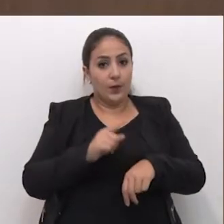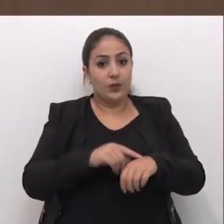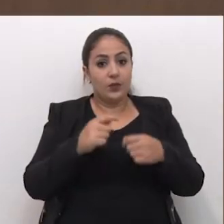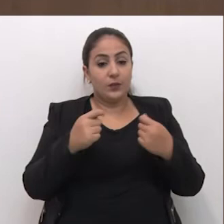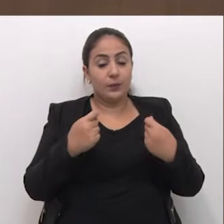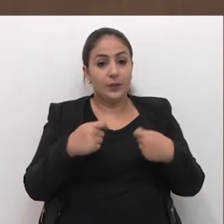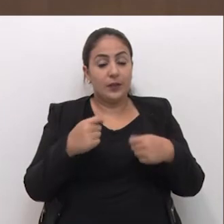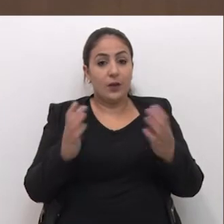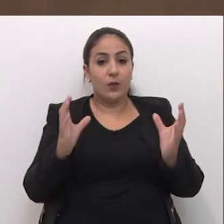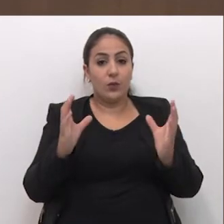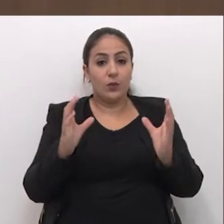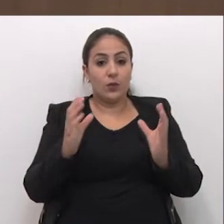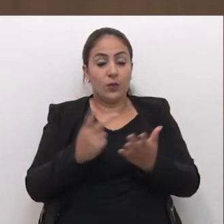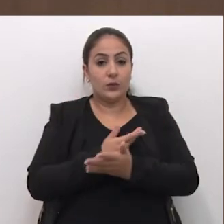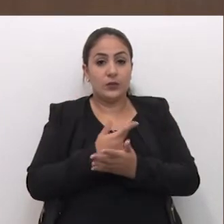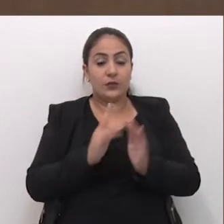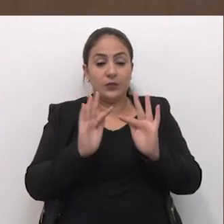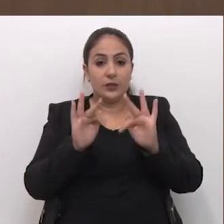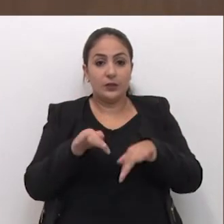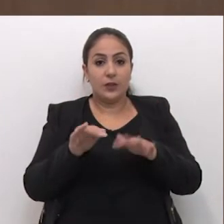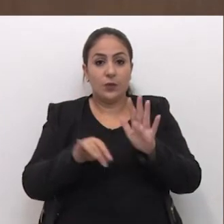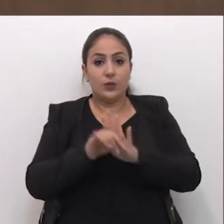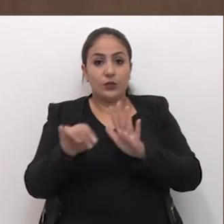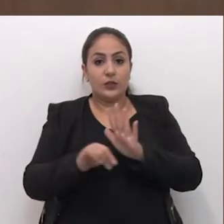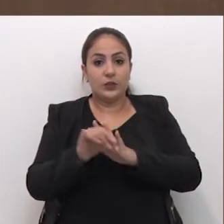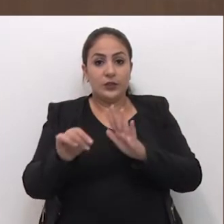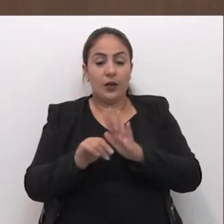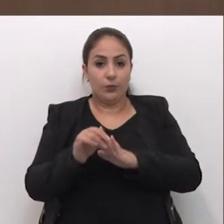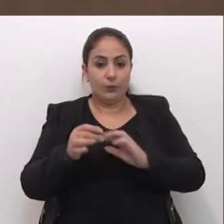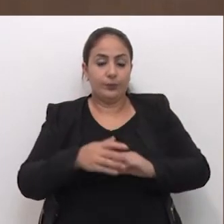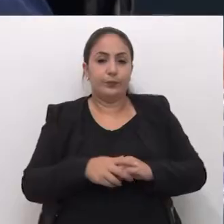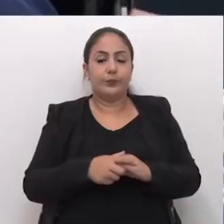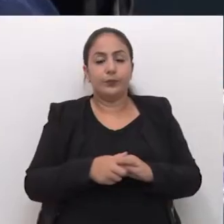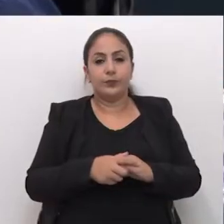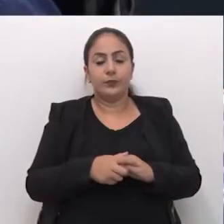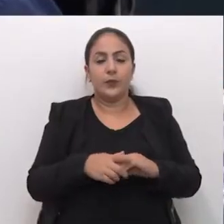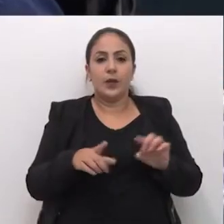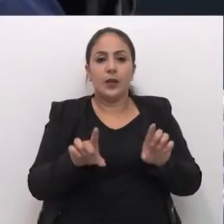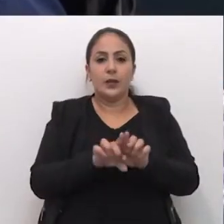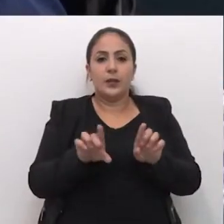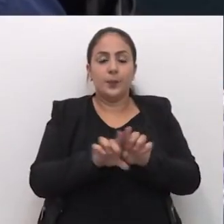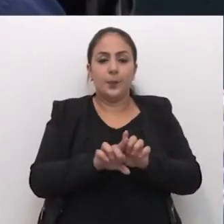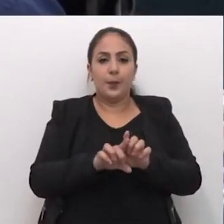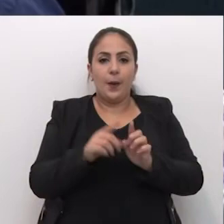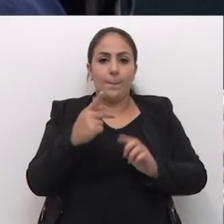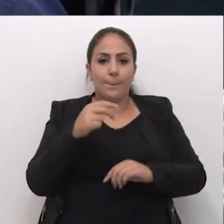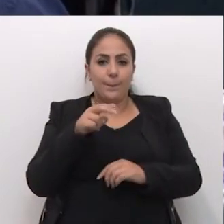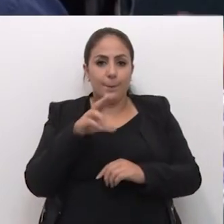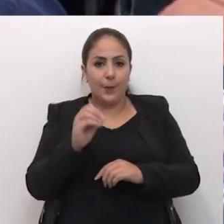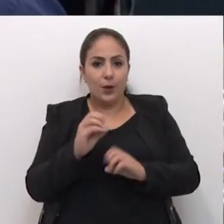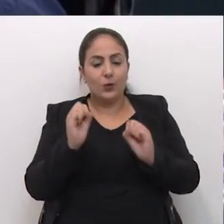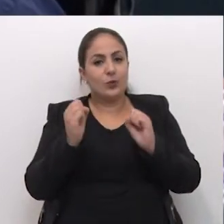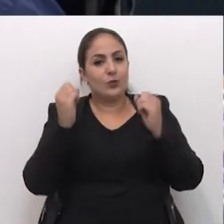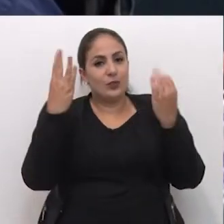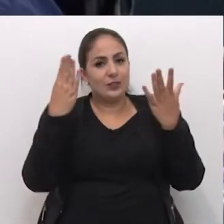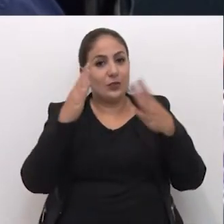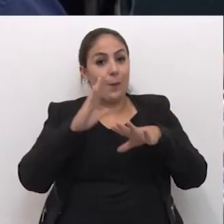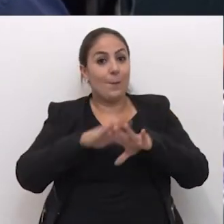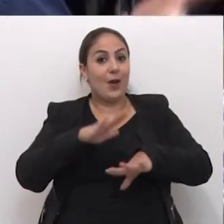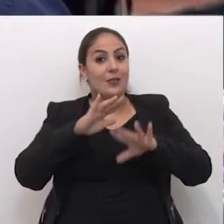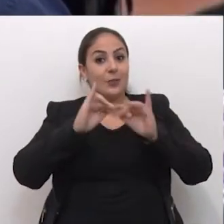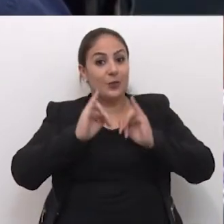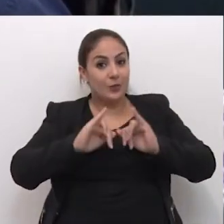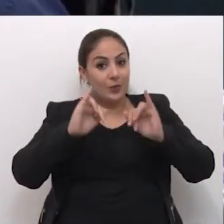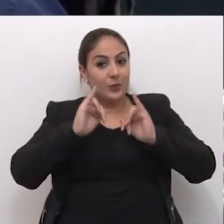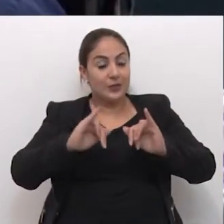em que deve ocorrer a finalização do edital de licitação. Além disso, o vereador Paulo Necli